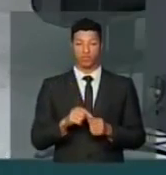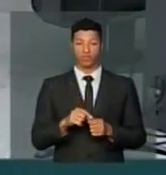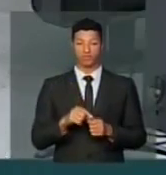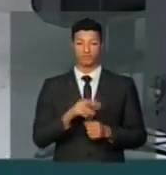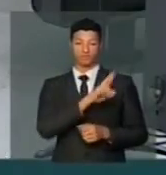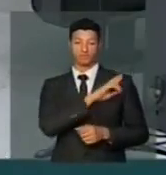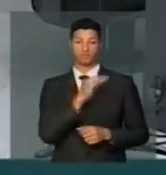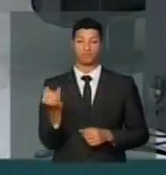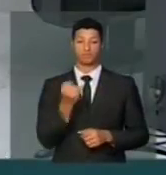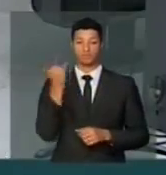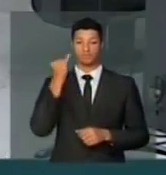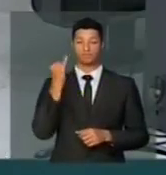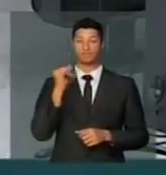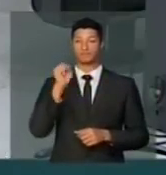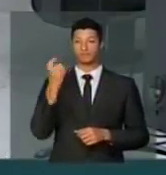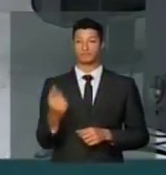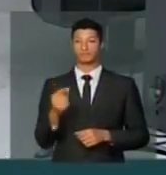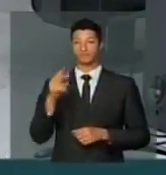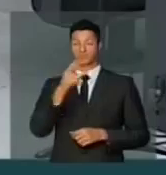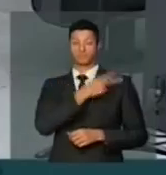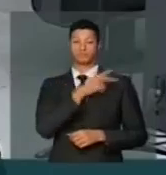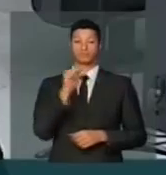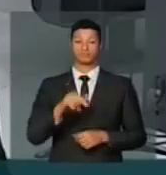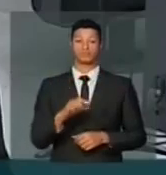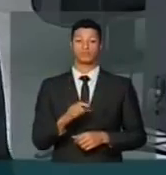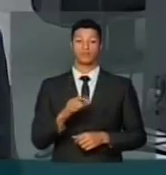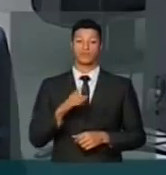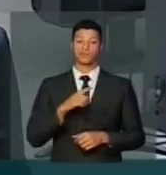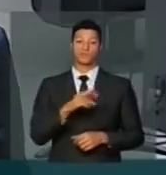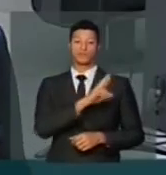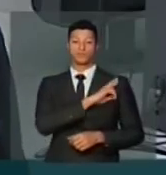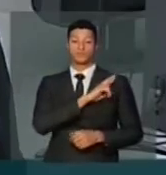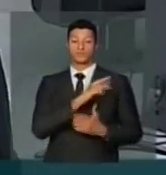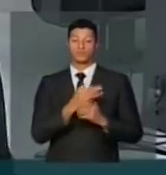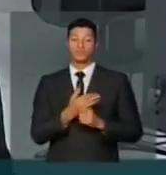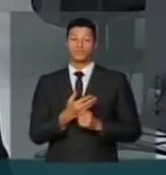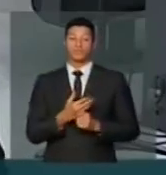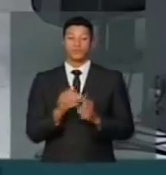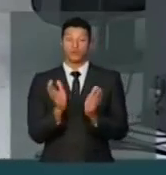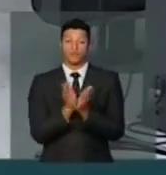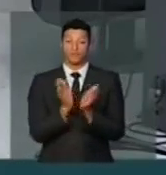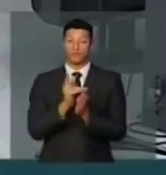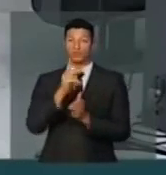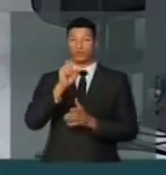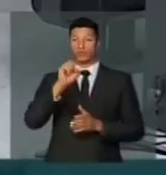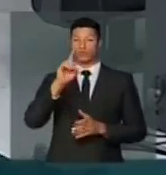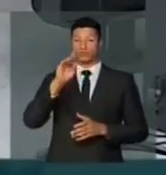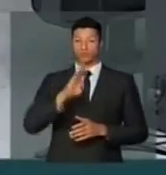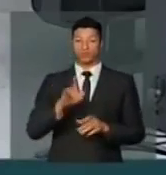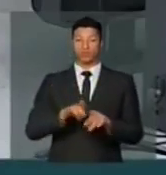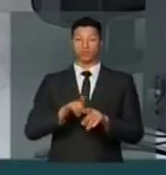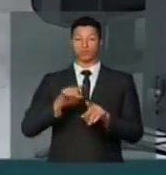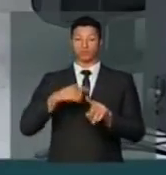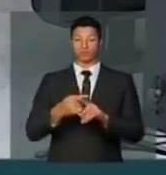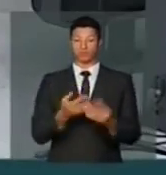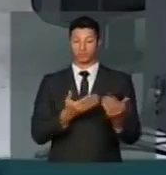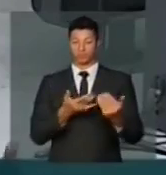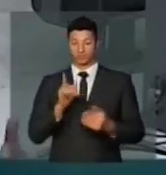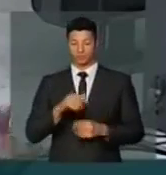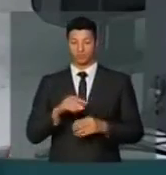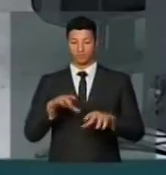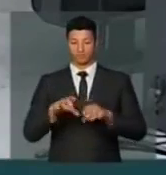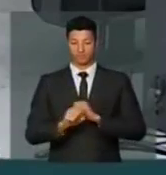papel importante na vice-liderança da minoria, a responsabilidade dessa bancada do PSDB, sobretudo os mais novos, é